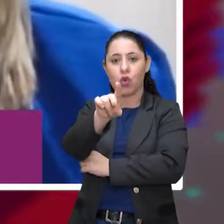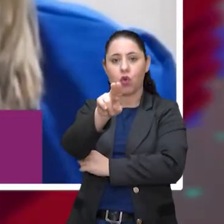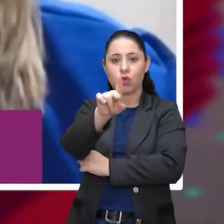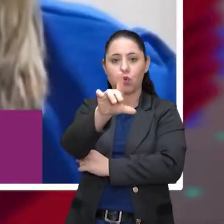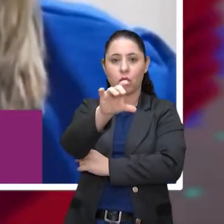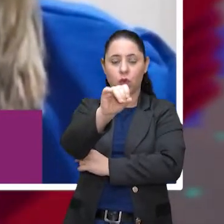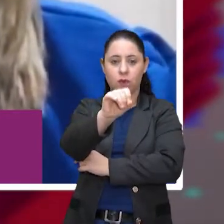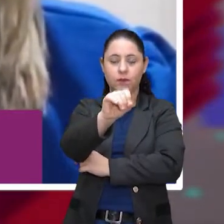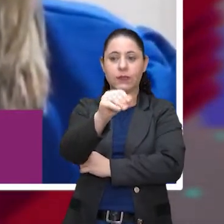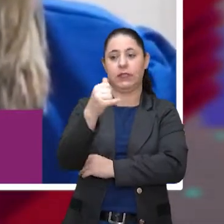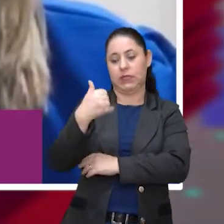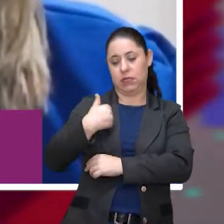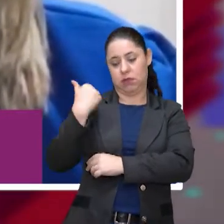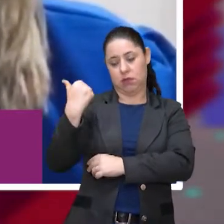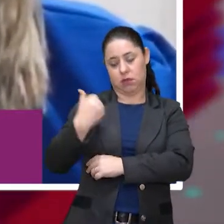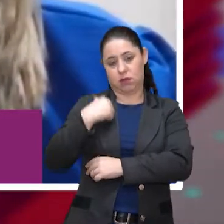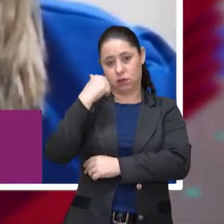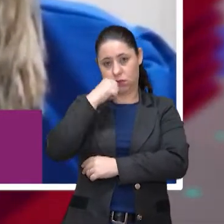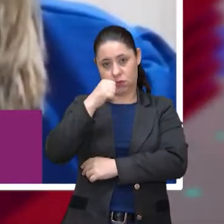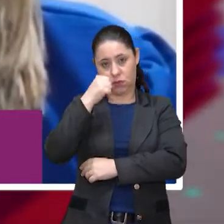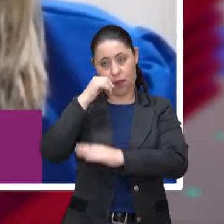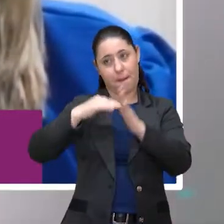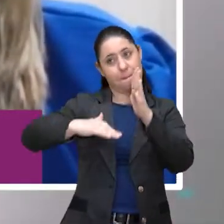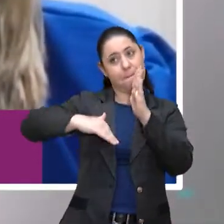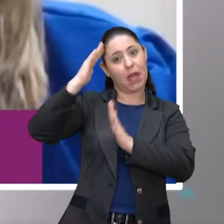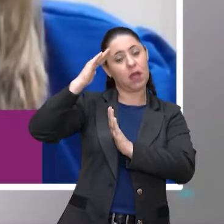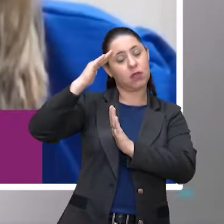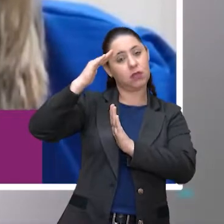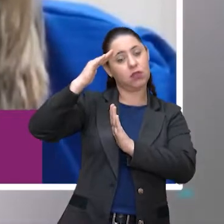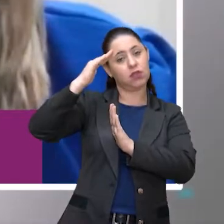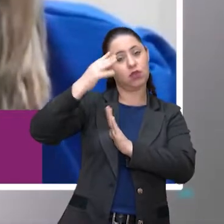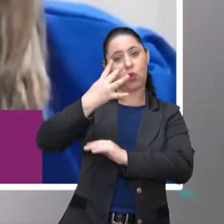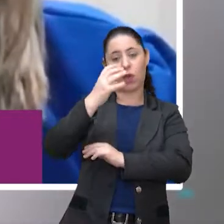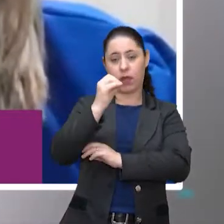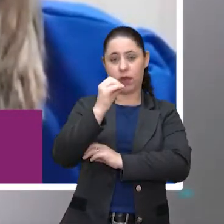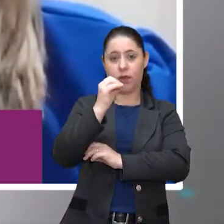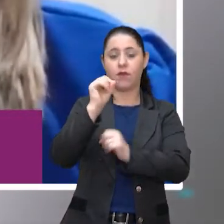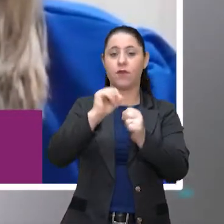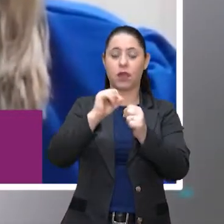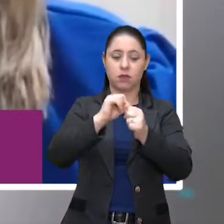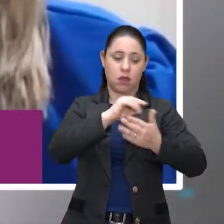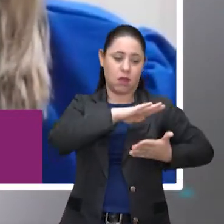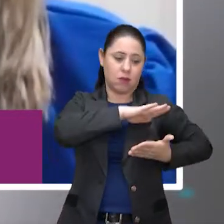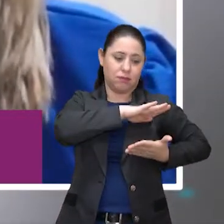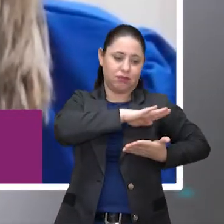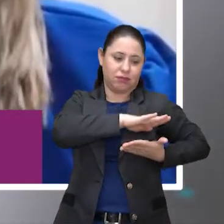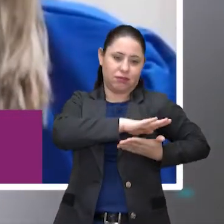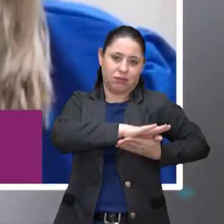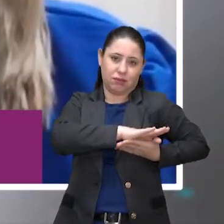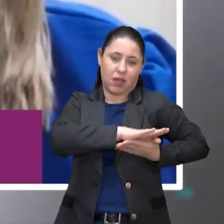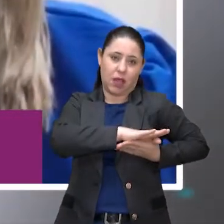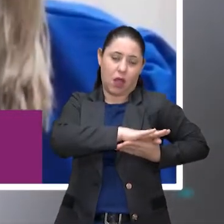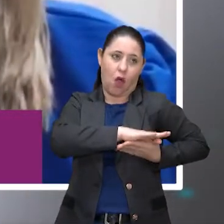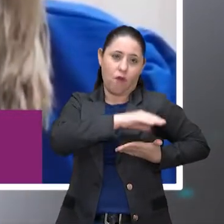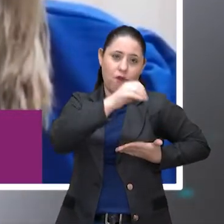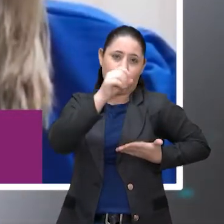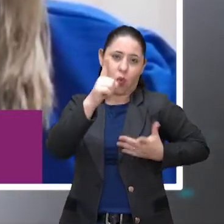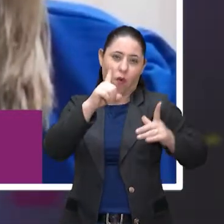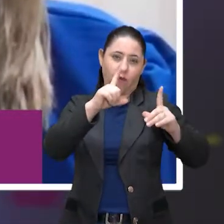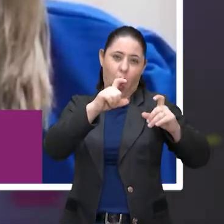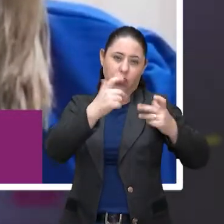que vai incluir, conforme a faixa etária, acima de 40 anos, mamografia, pode ser seguido ou não